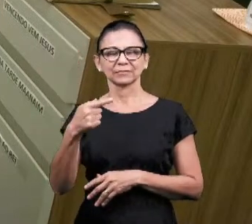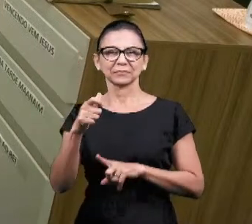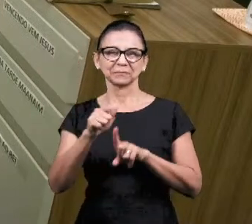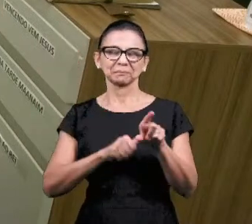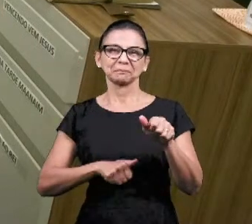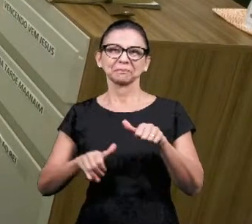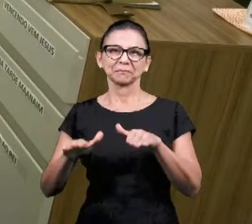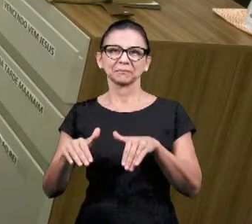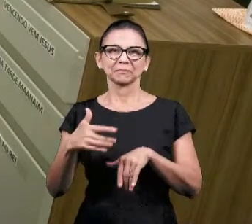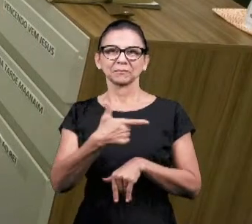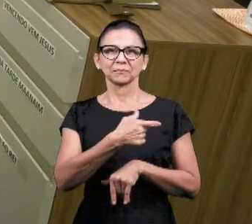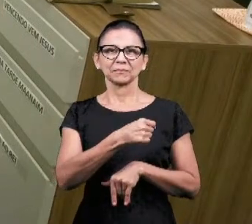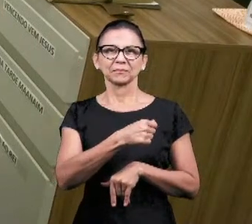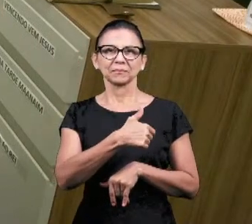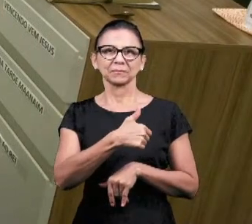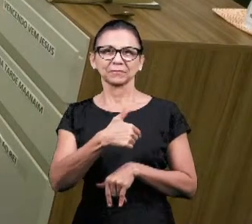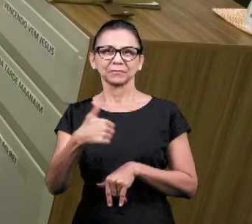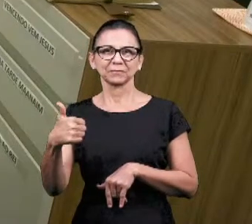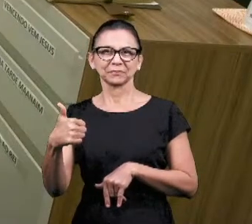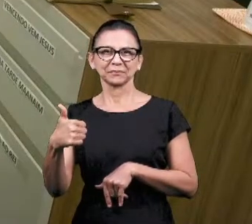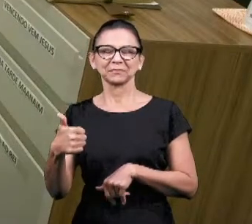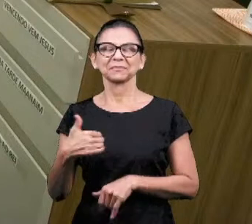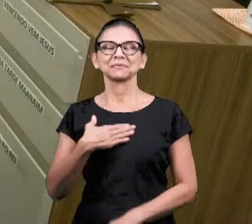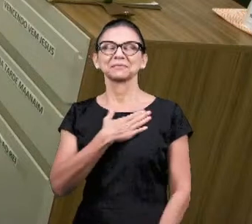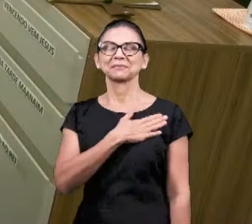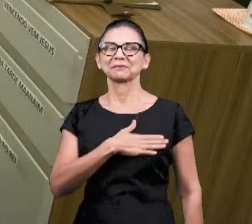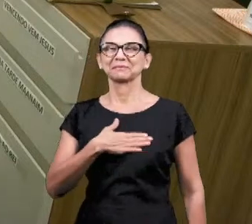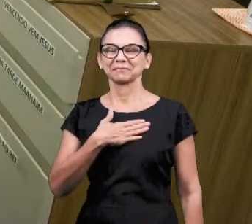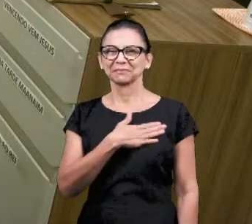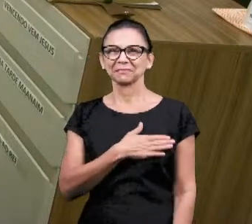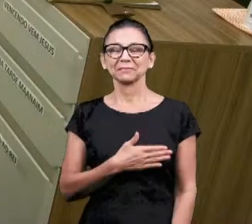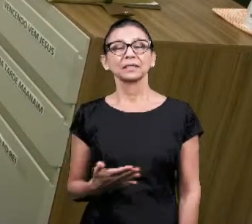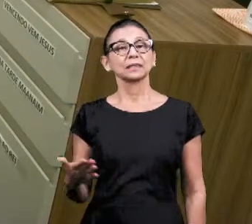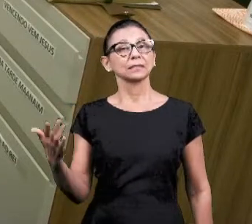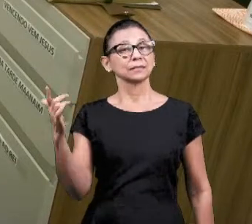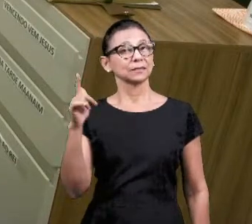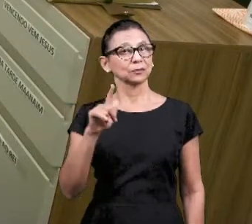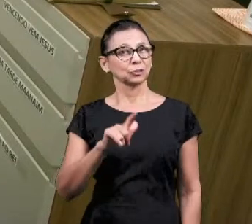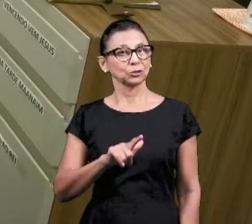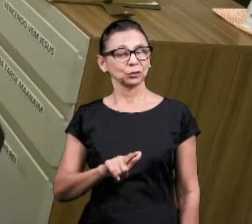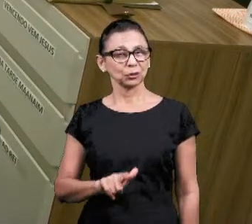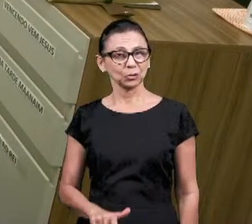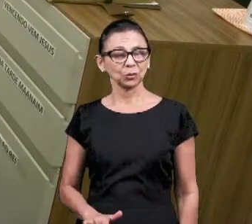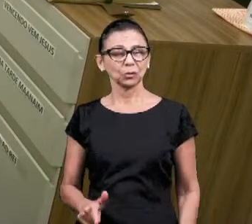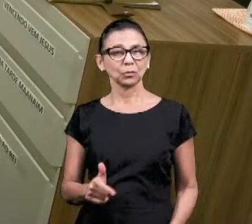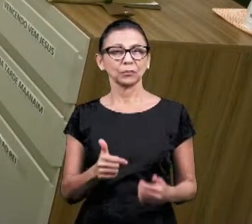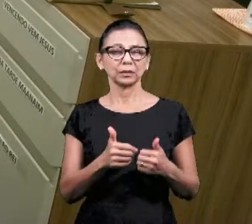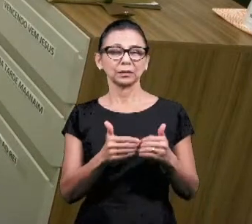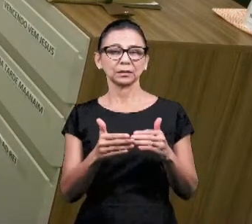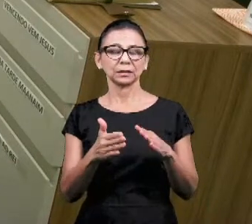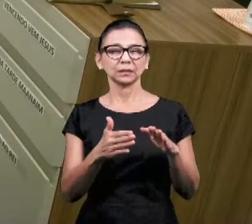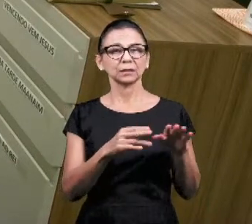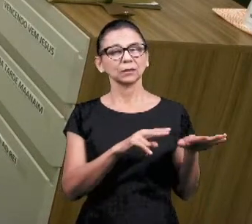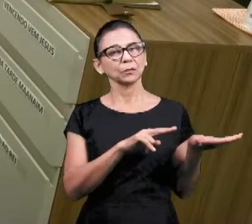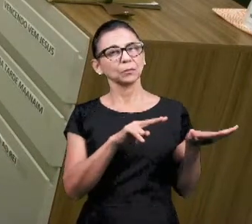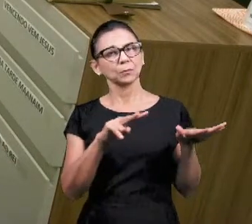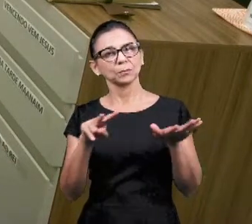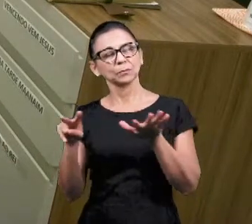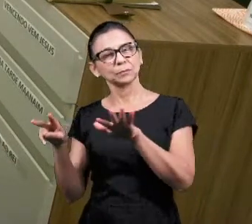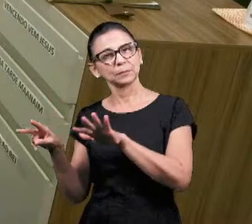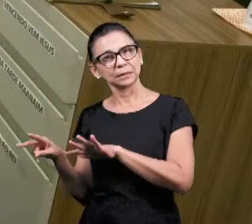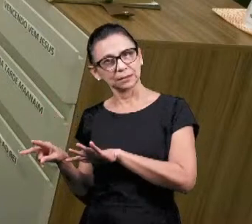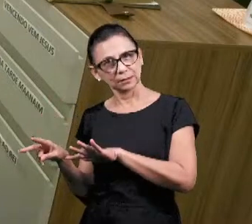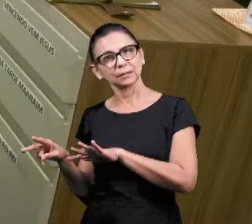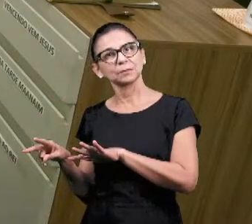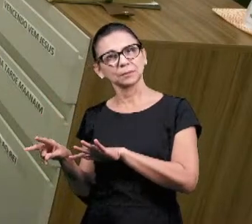2021. E é um prazer imenso estarmos mais uma vez, começando mais uma semana. E se estamos aqui